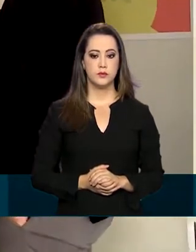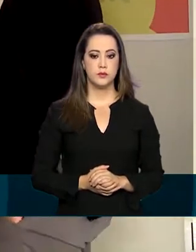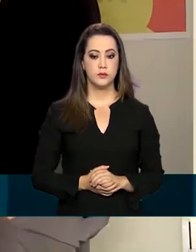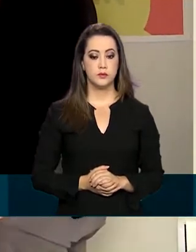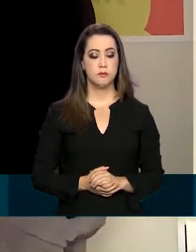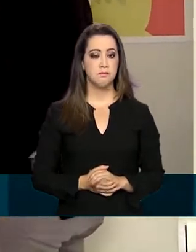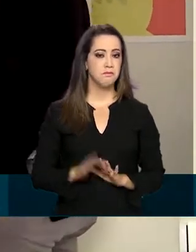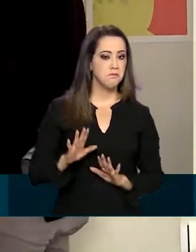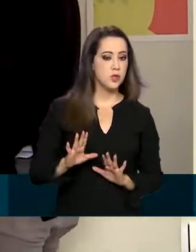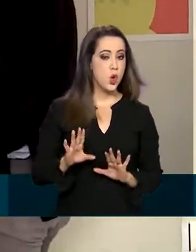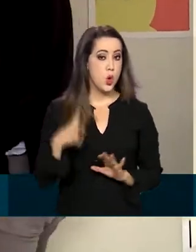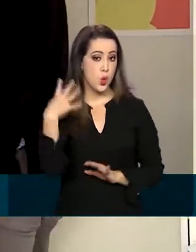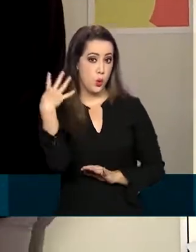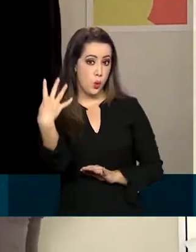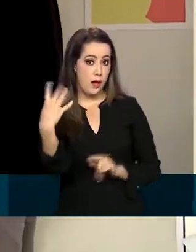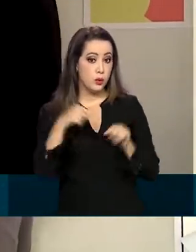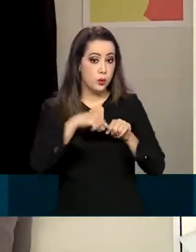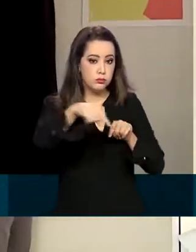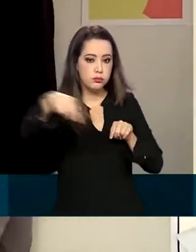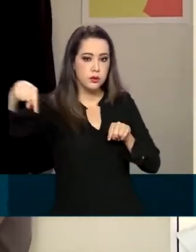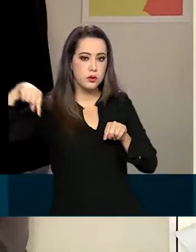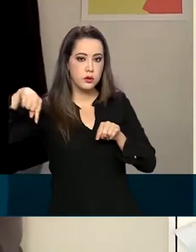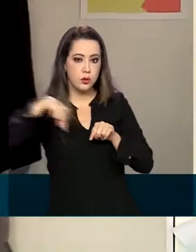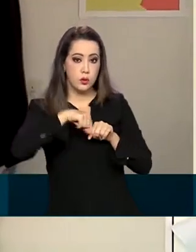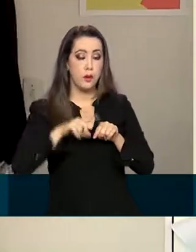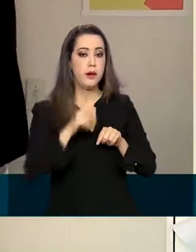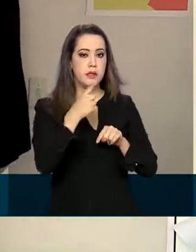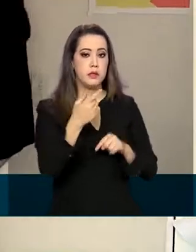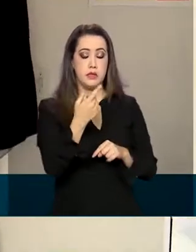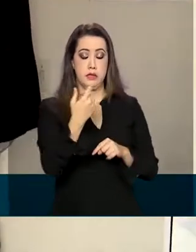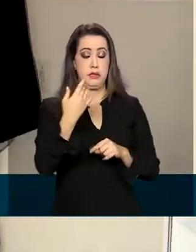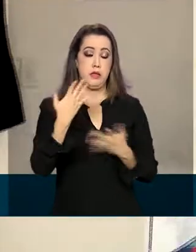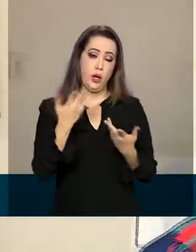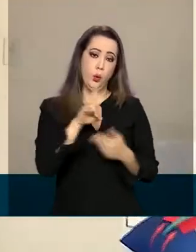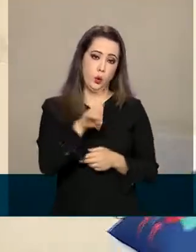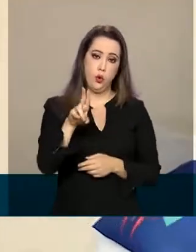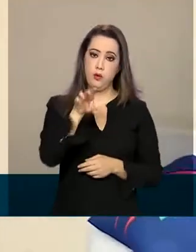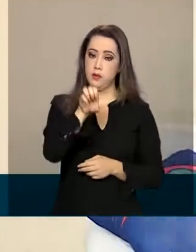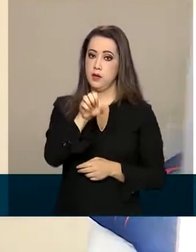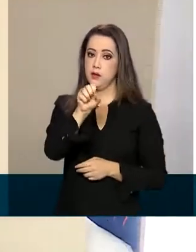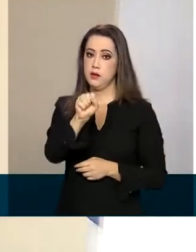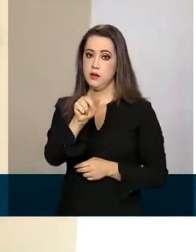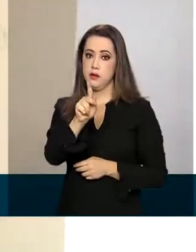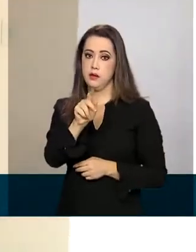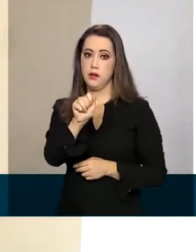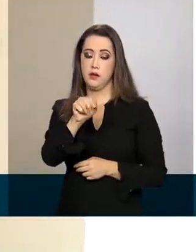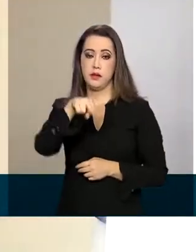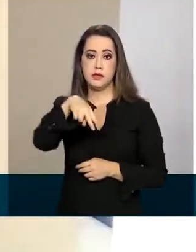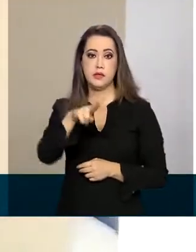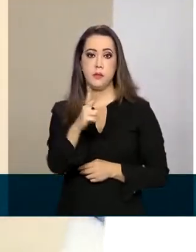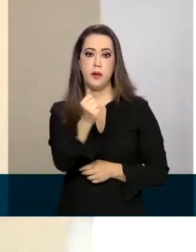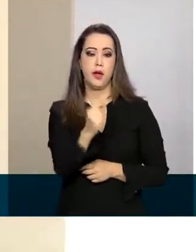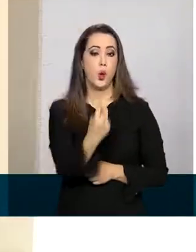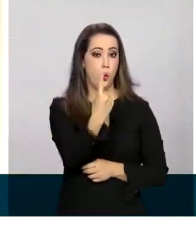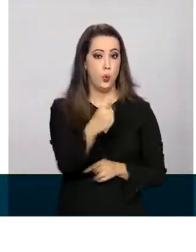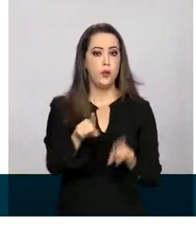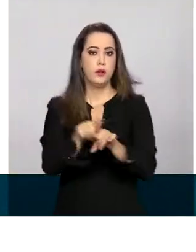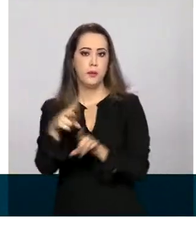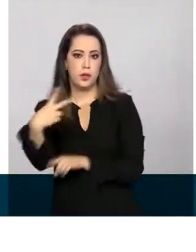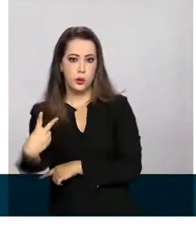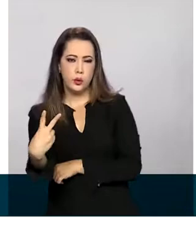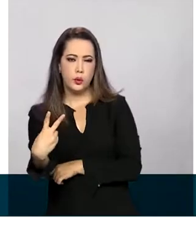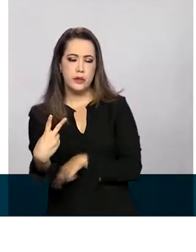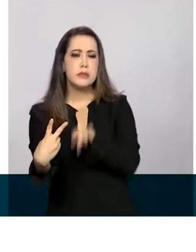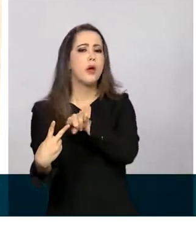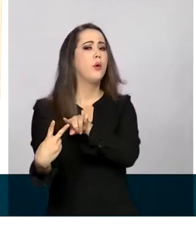Dentre os quatro conjuntos habitacionais estão o Espanha 1 e 2. Nesses condomínios, as unidades estão distribuídas